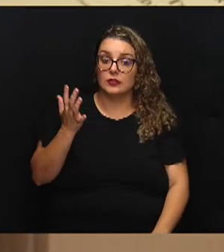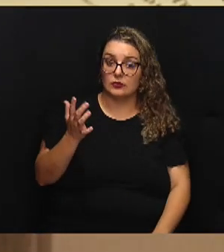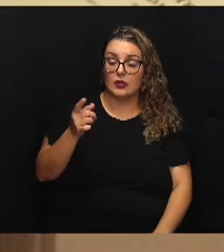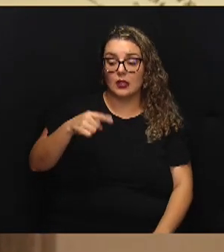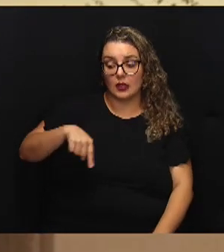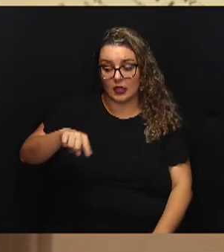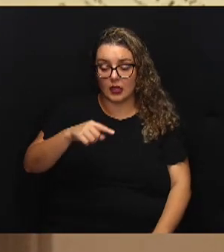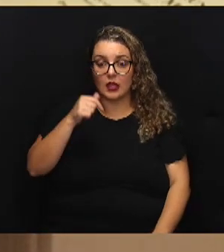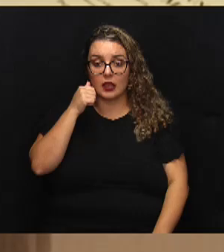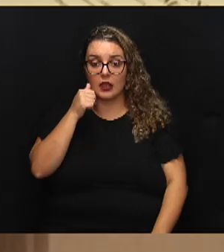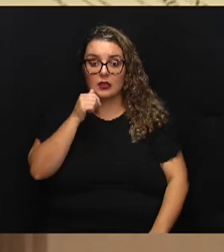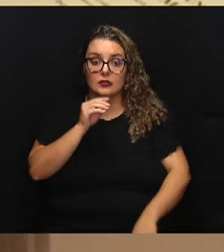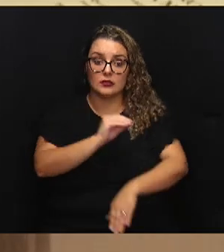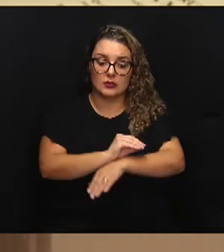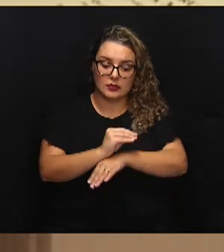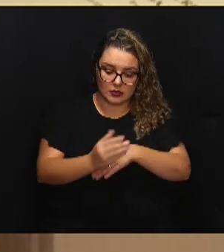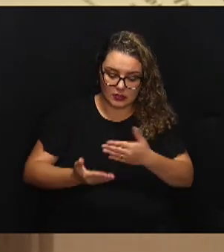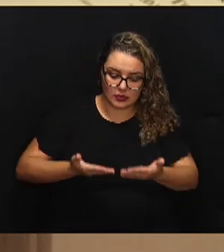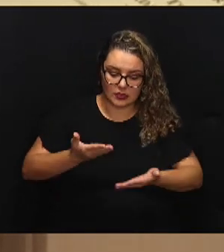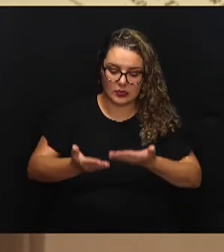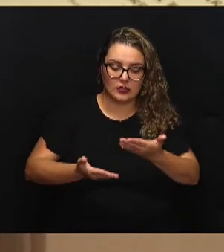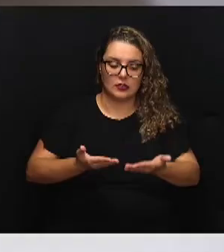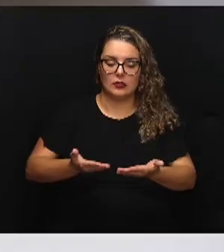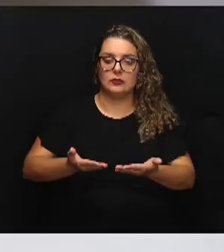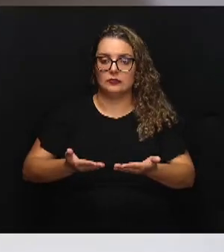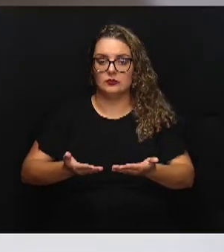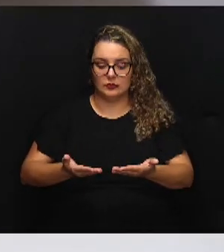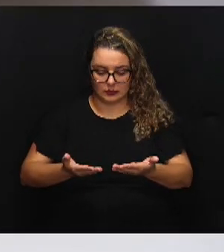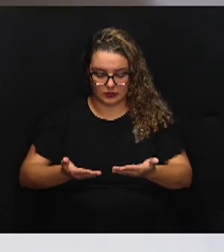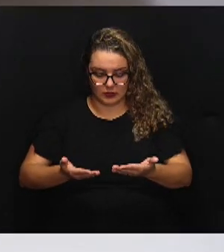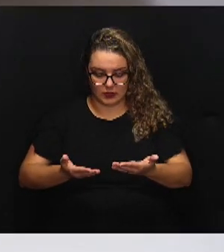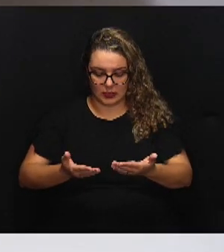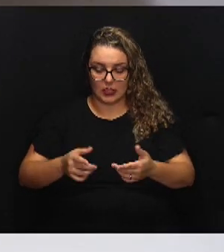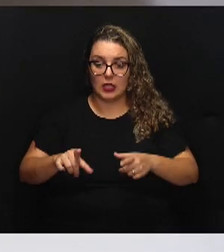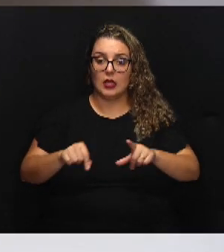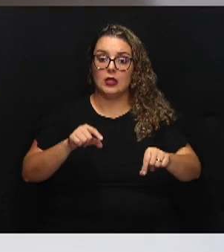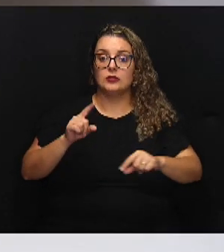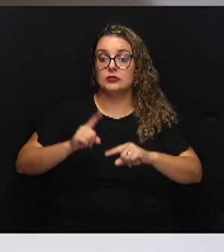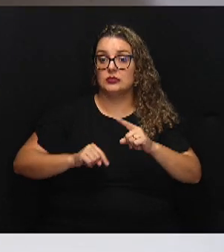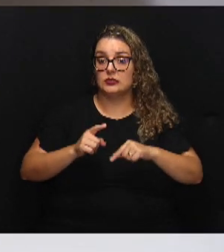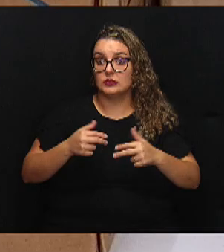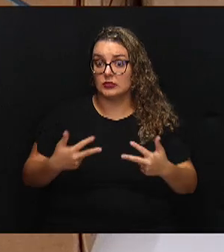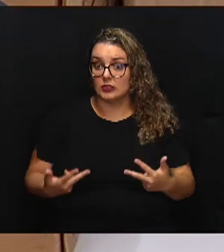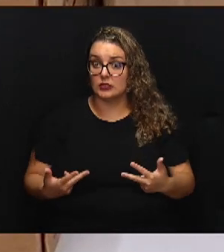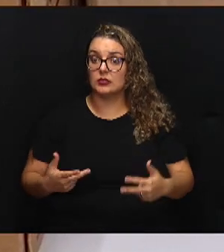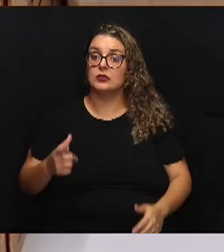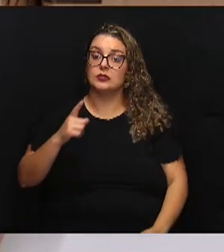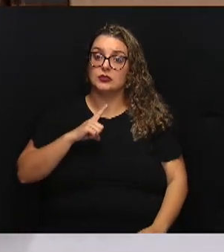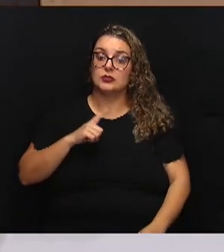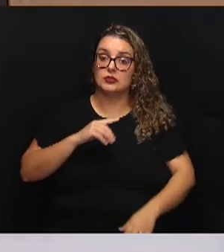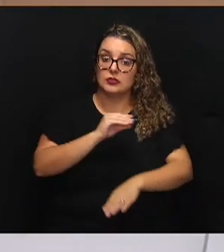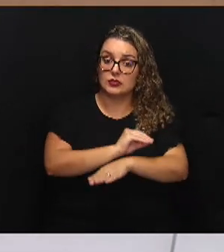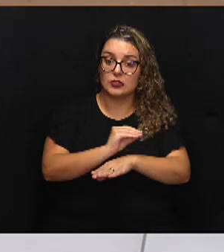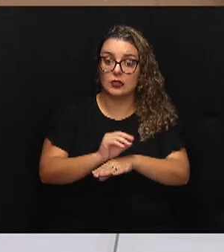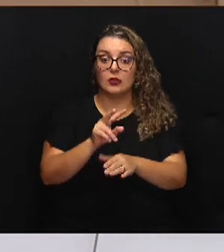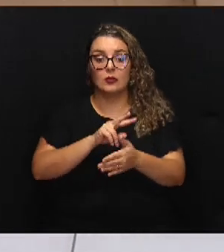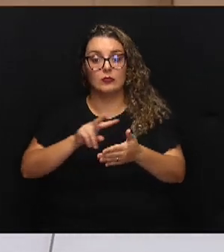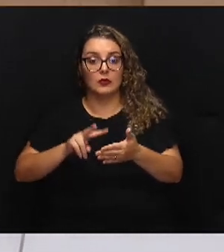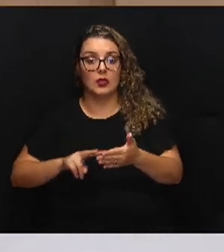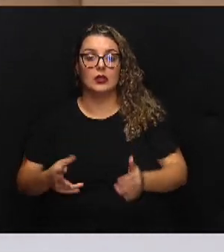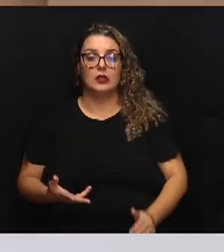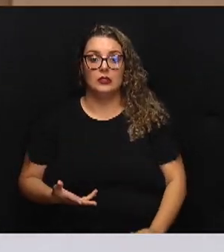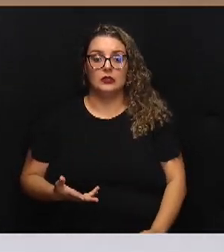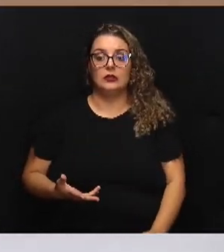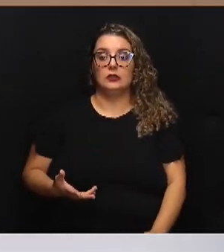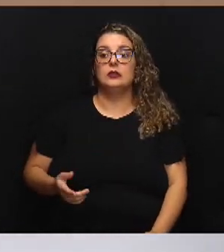realmente têm assim, esse cuidado de fazer a seleção do material, de ter o cuidado com a leitura, então é um